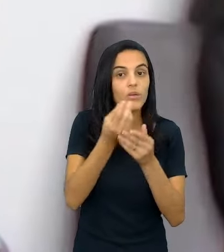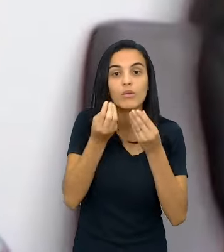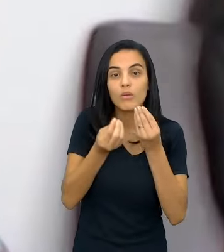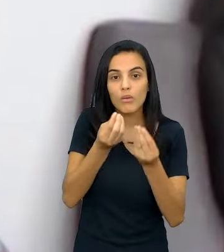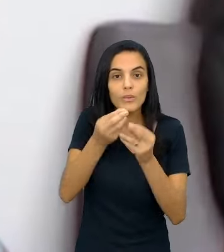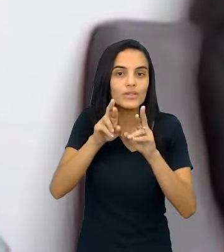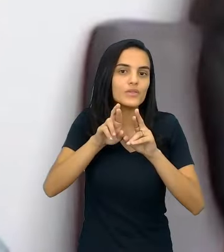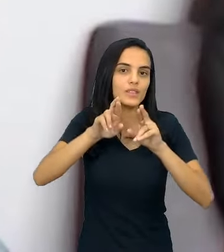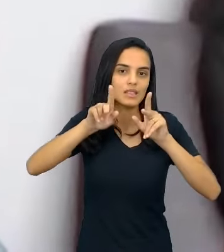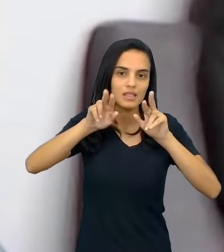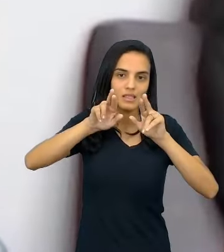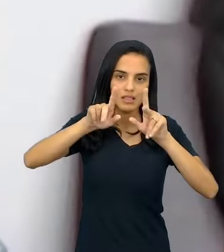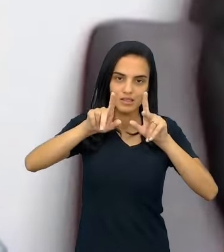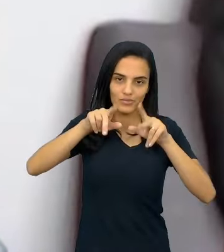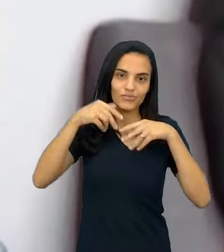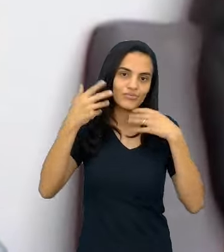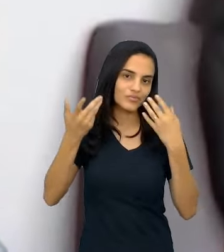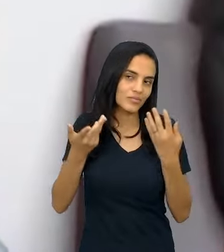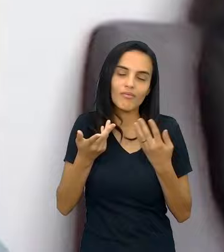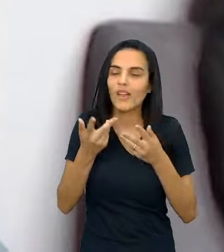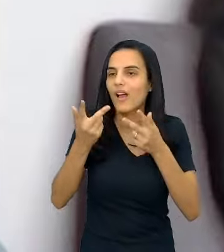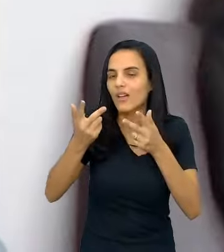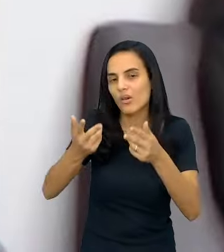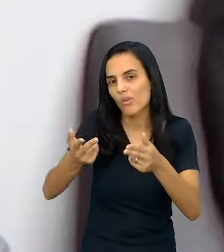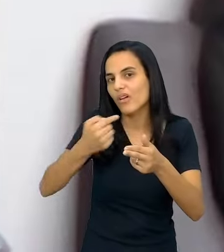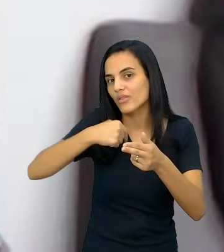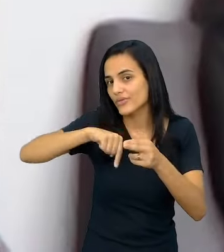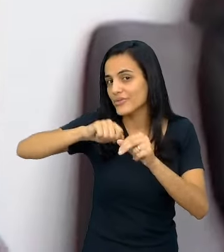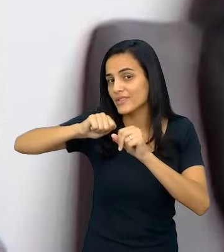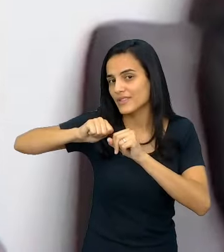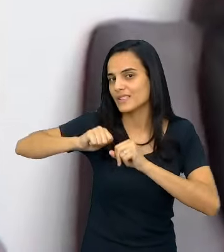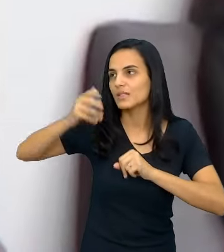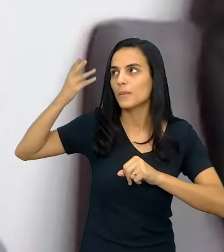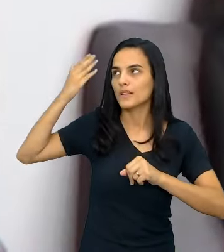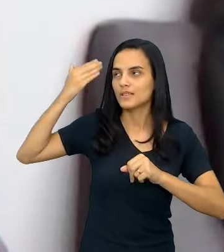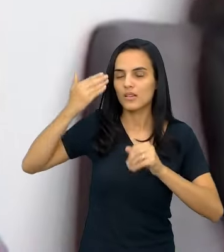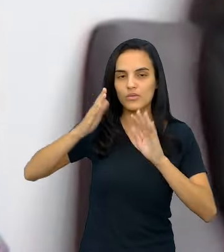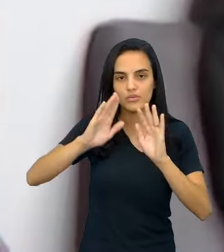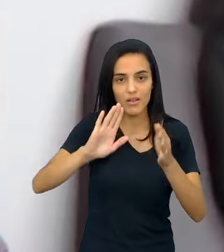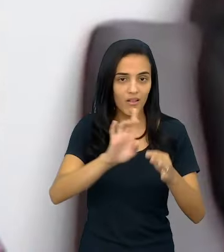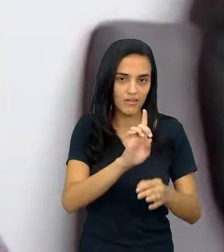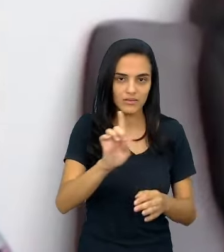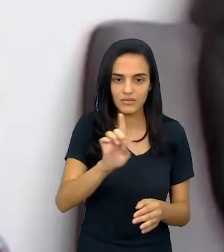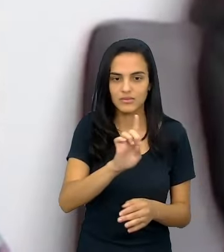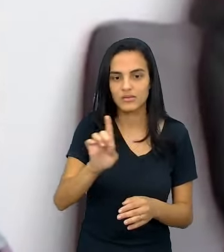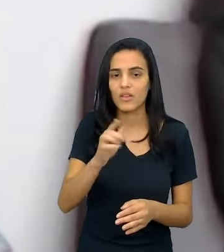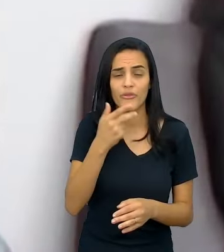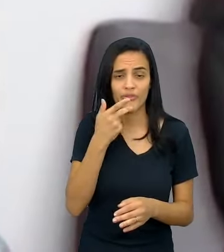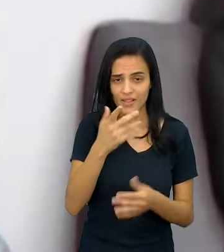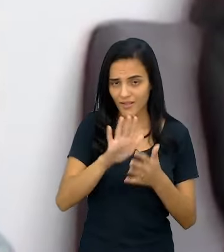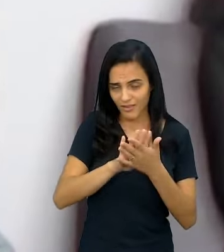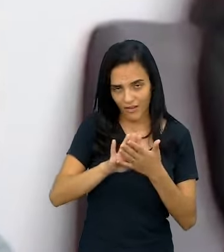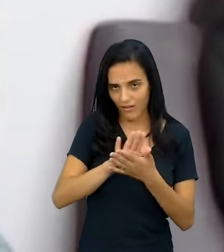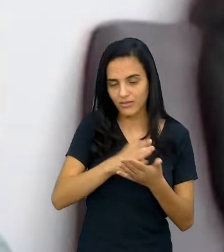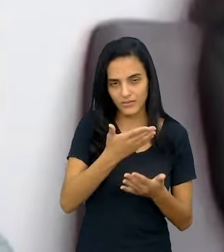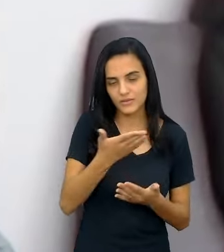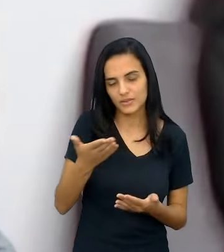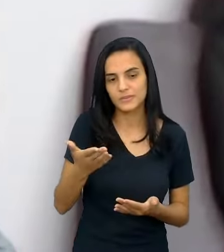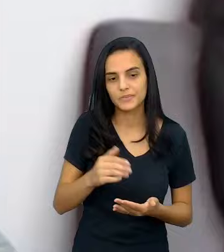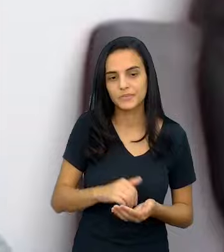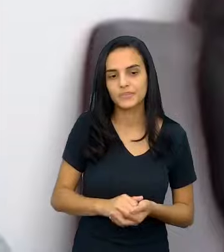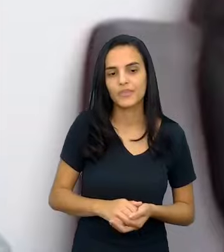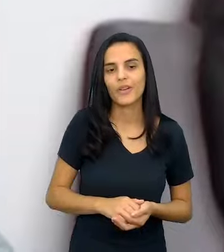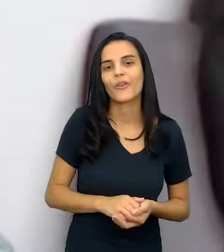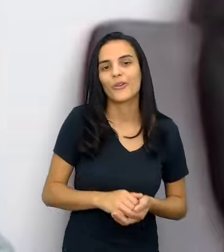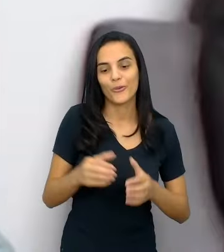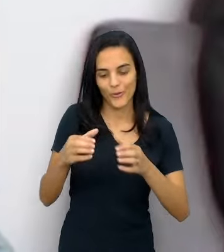diferente, não da forma que nós fazíamos, porque o erro era para penalizar, eu não comentei com vocês, comentei com a outra